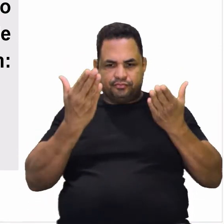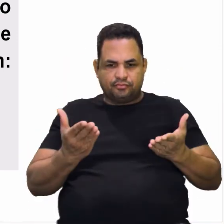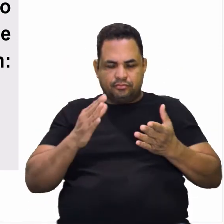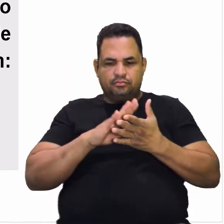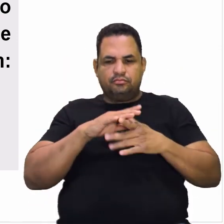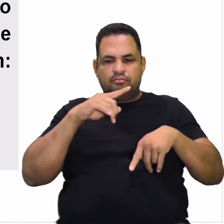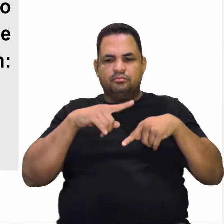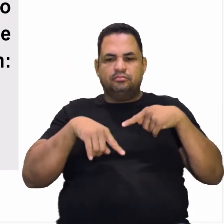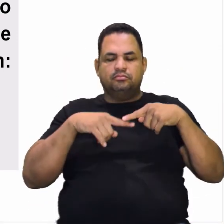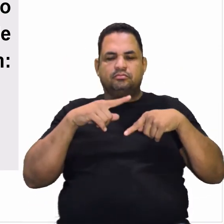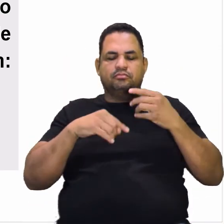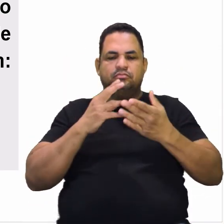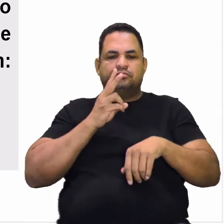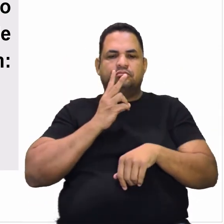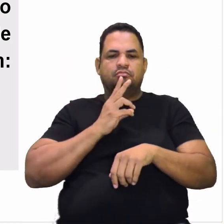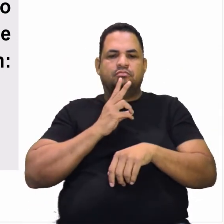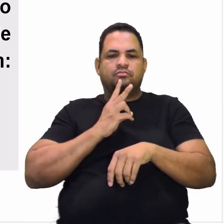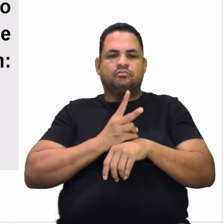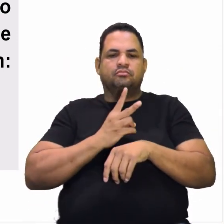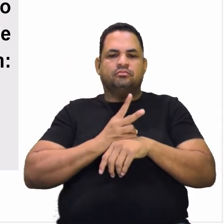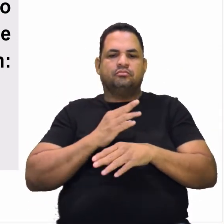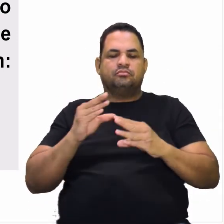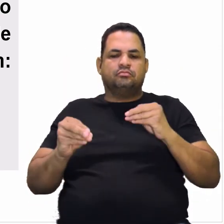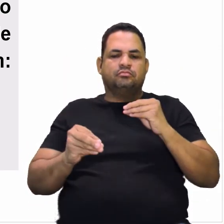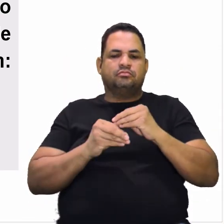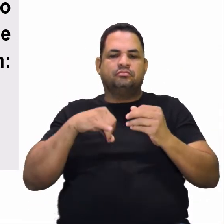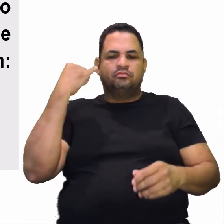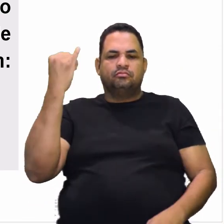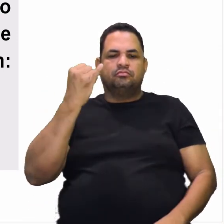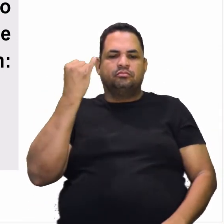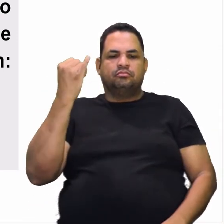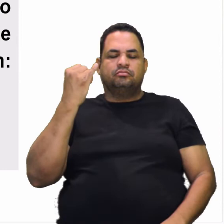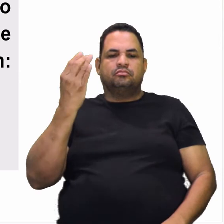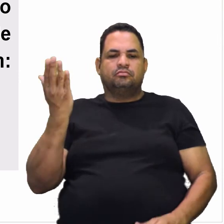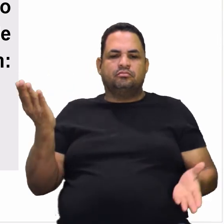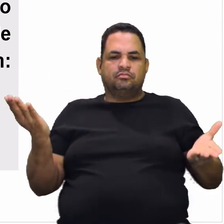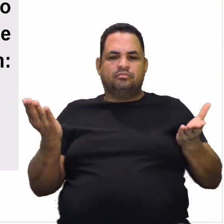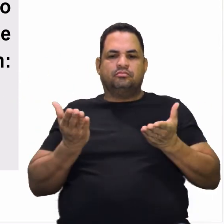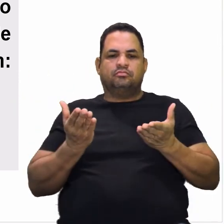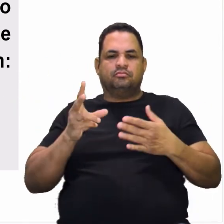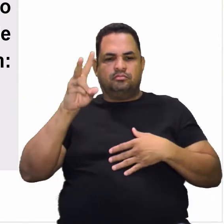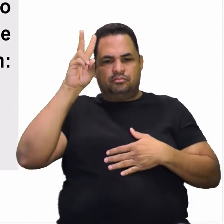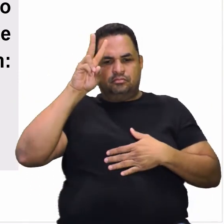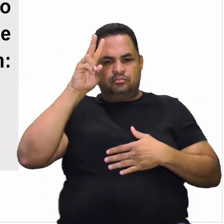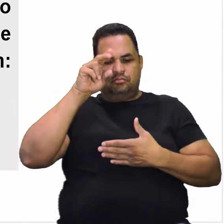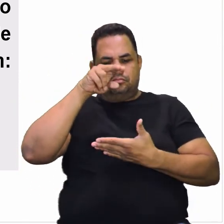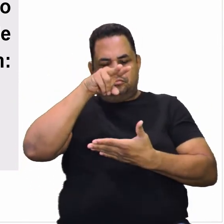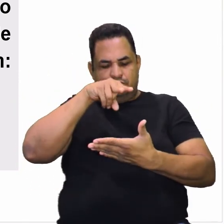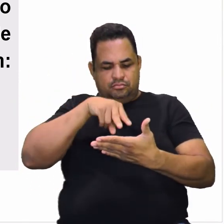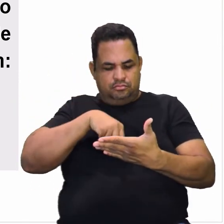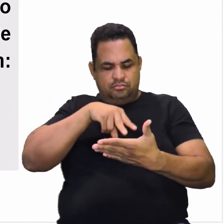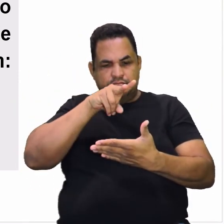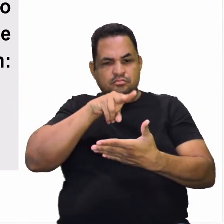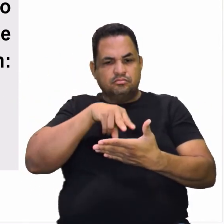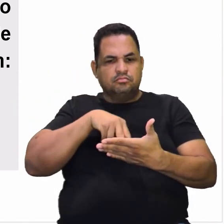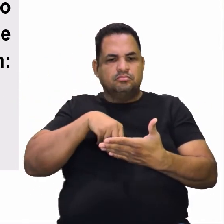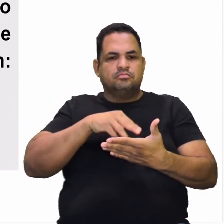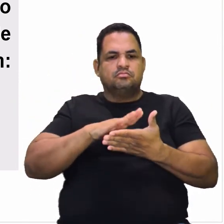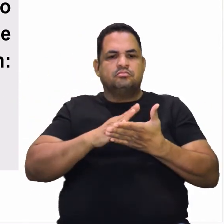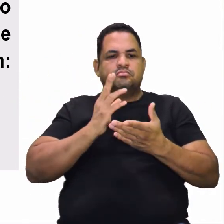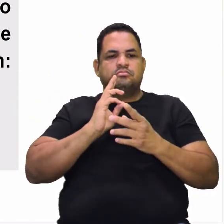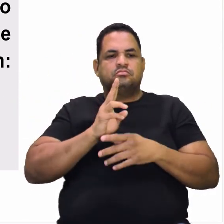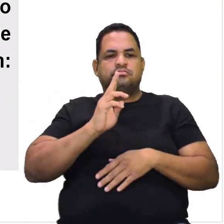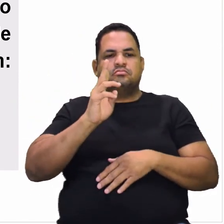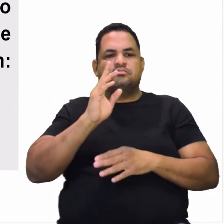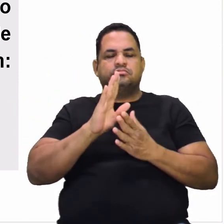material complementar. Pessoal, é importantíssimo que vocês agora leiam esse material complementar. Esse processo